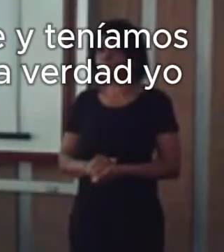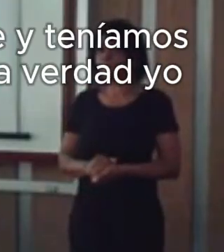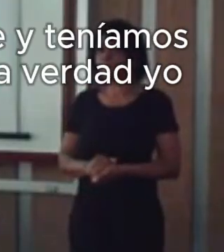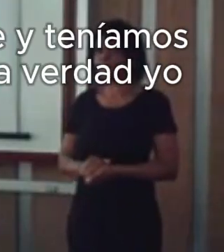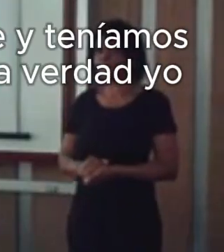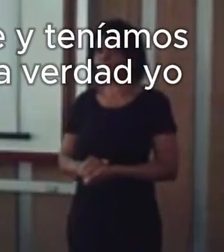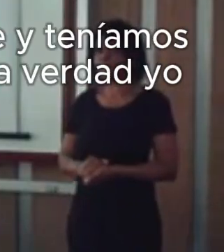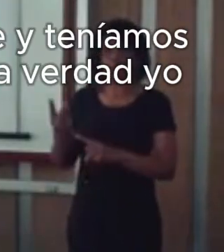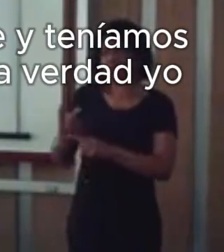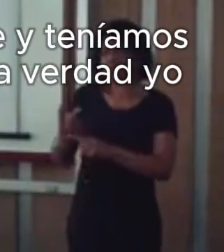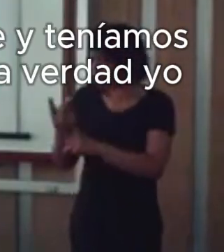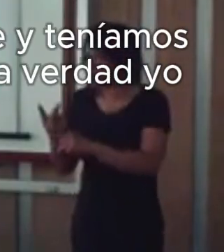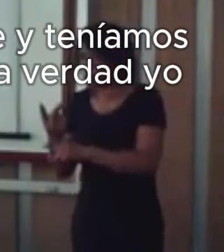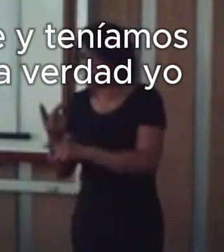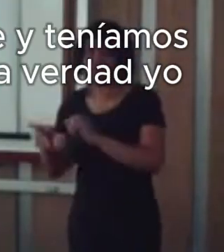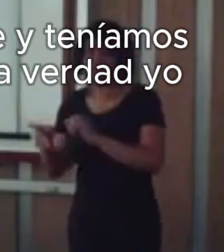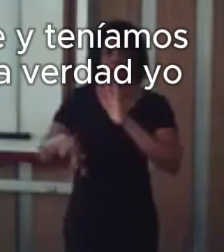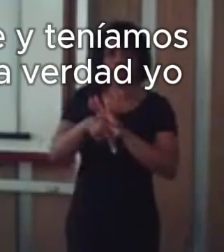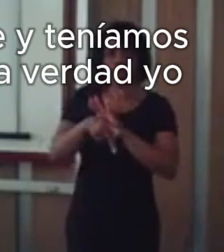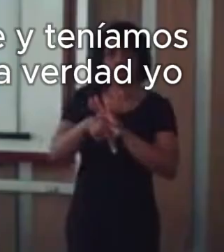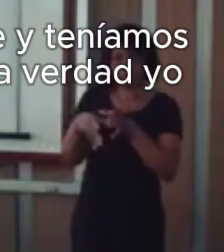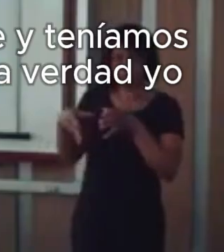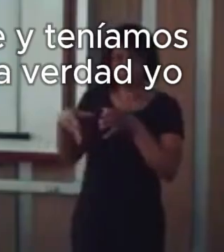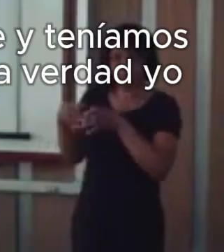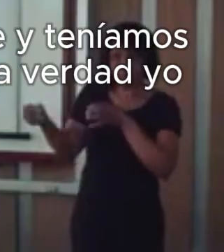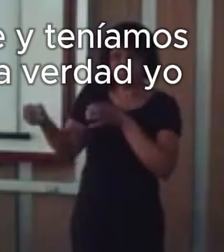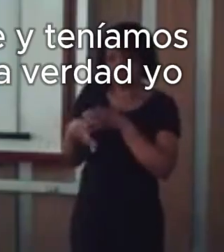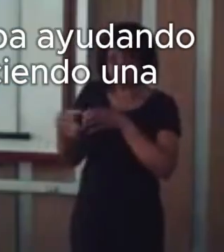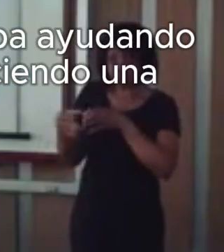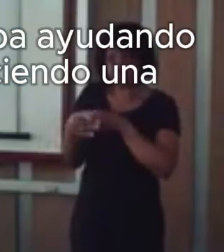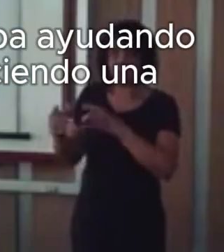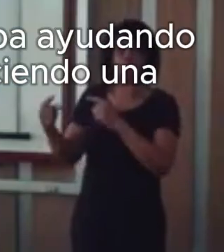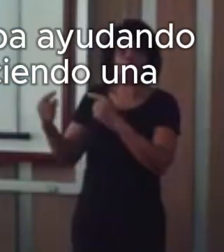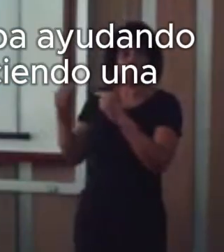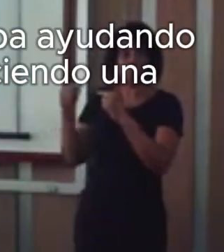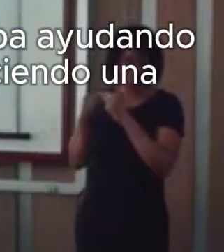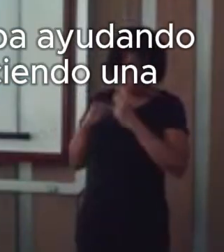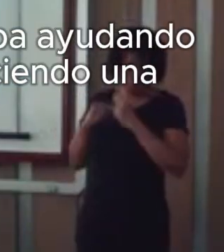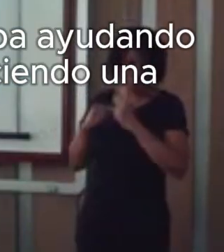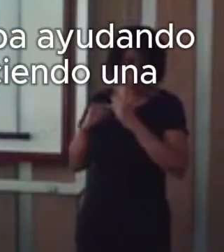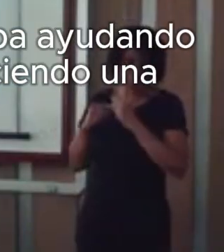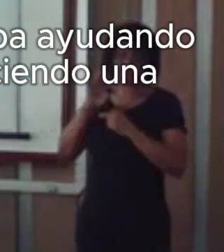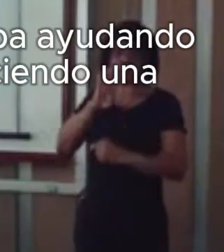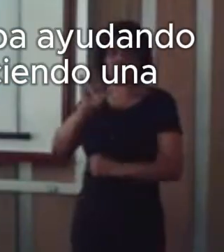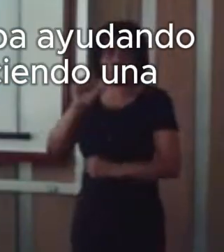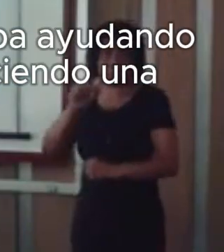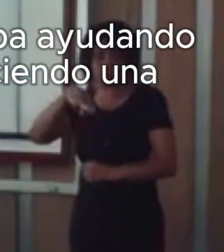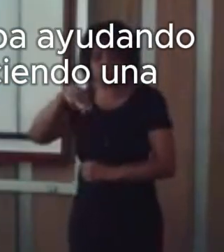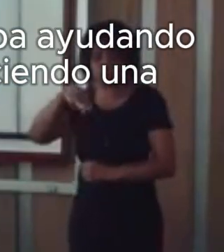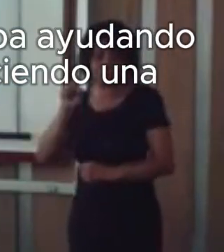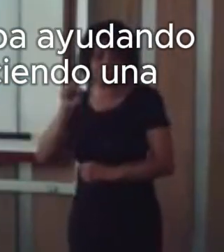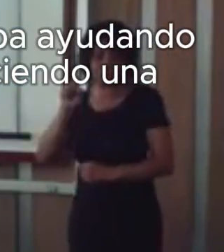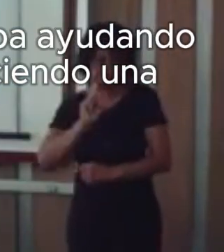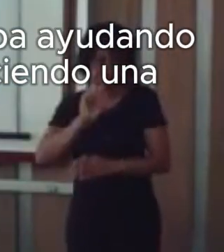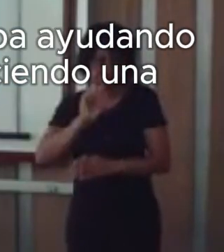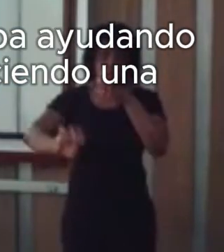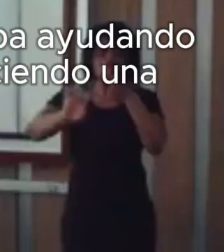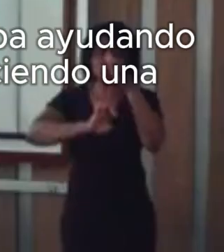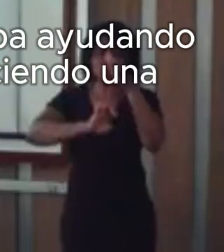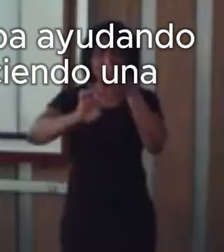eu nem procurei, não. Foi a própria Agência de Inovação que entrou em contato com a Biominas, que era uma empresa que